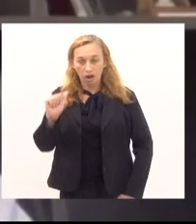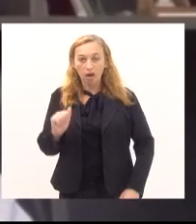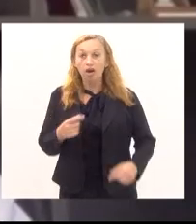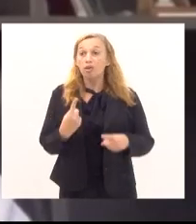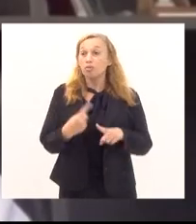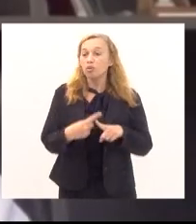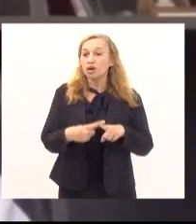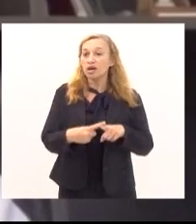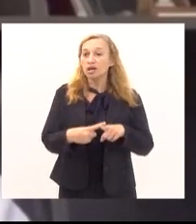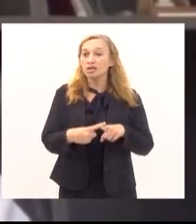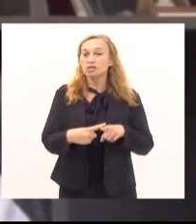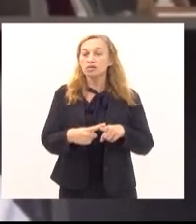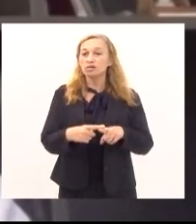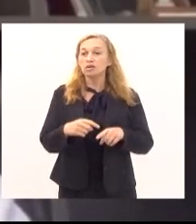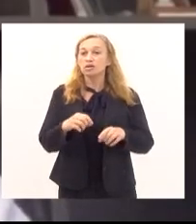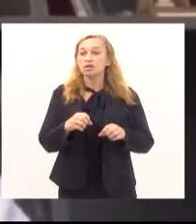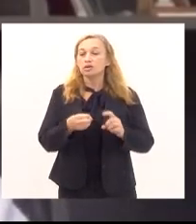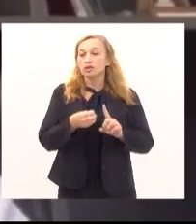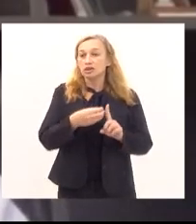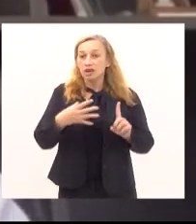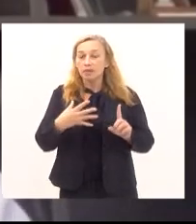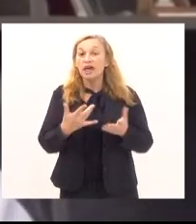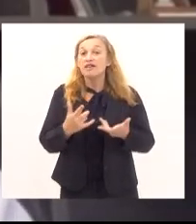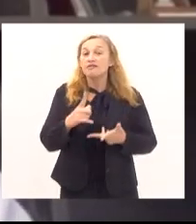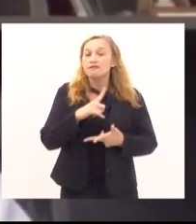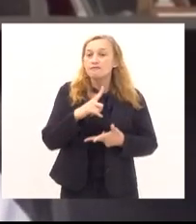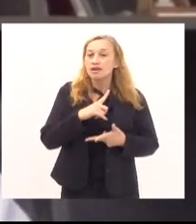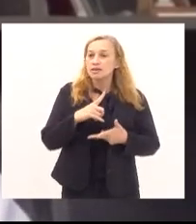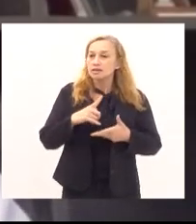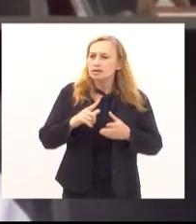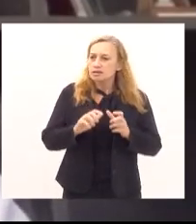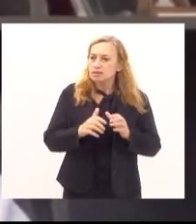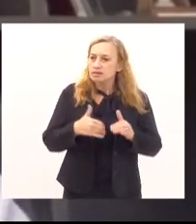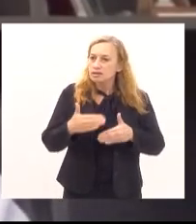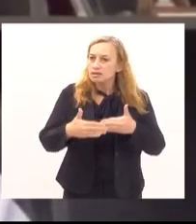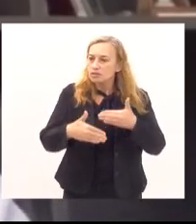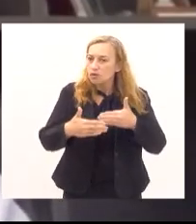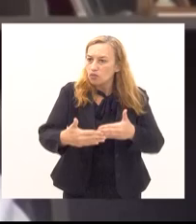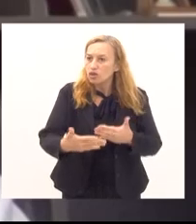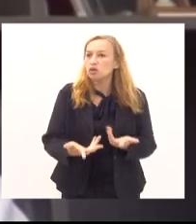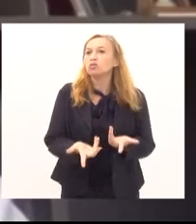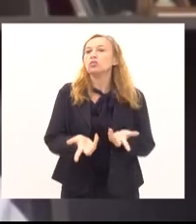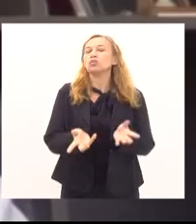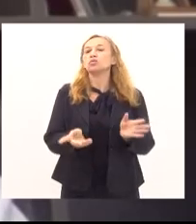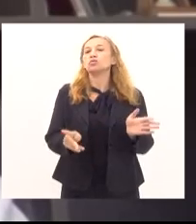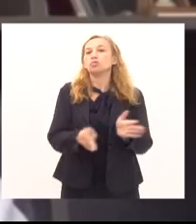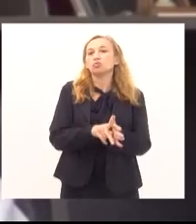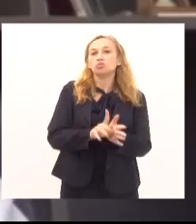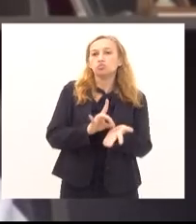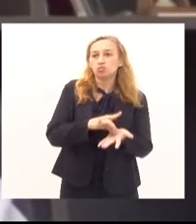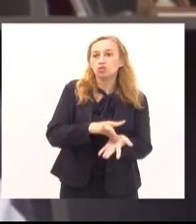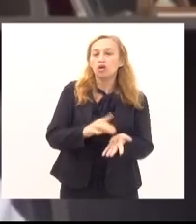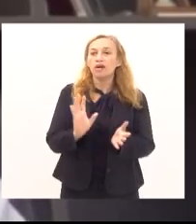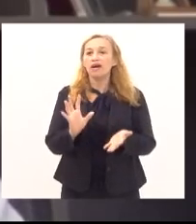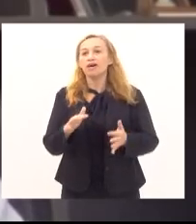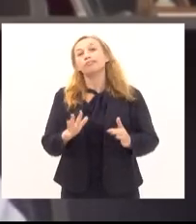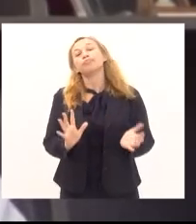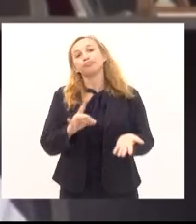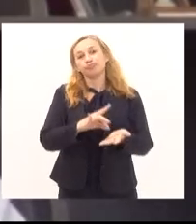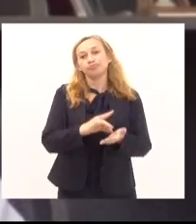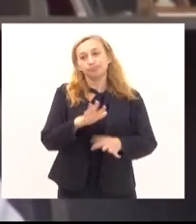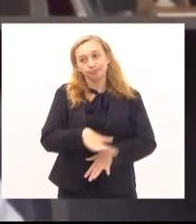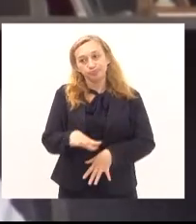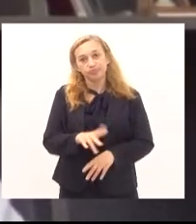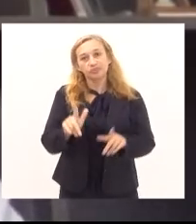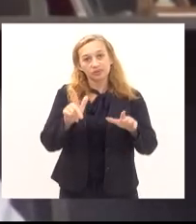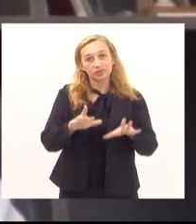os CIEPs tivessem prosperado no seu projeto original, hoje a realidade das nossas crianças seria